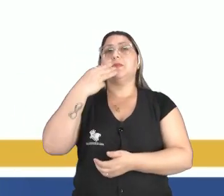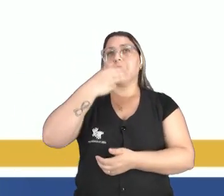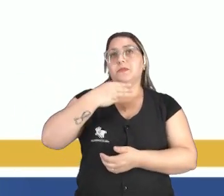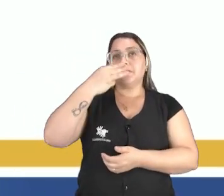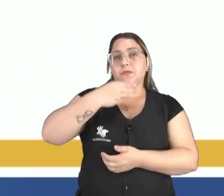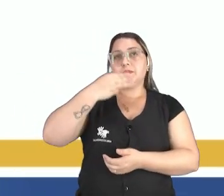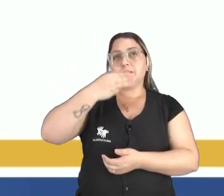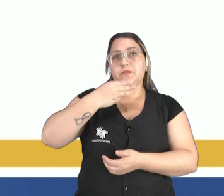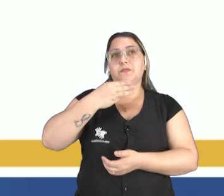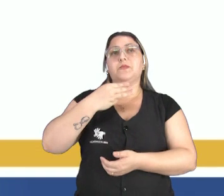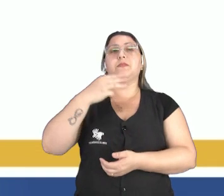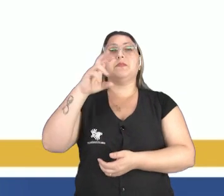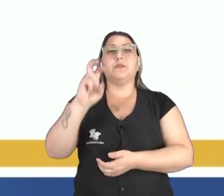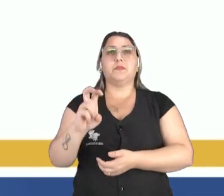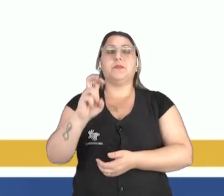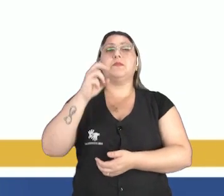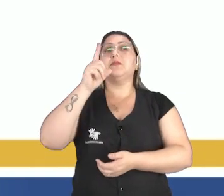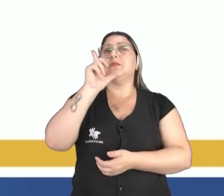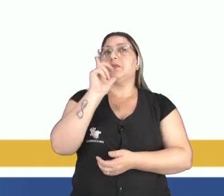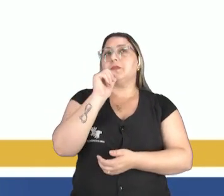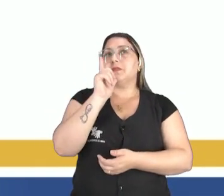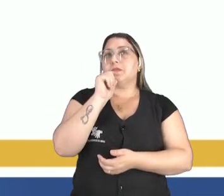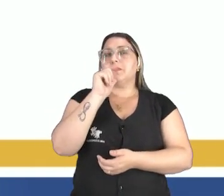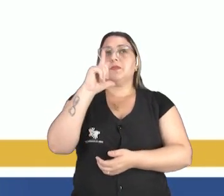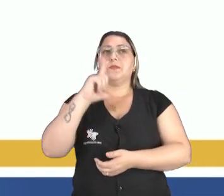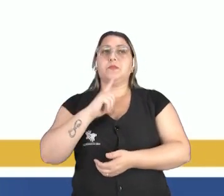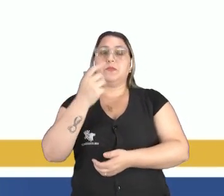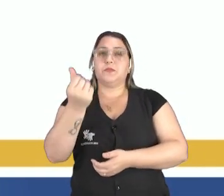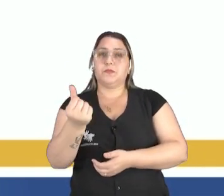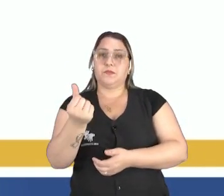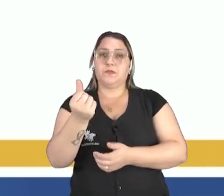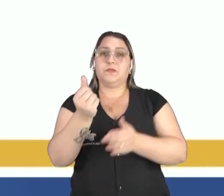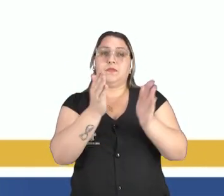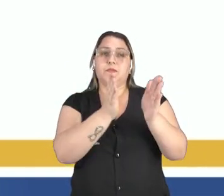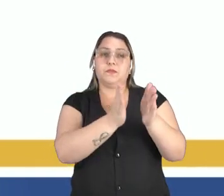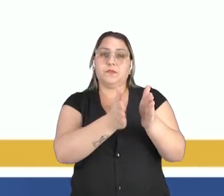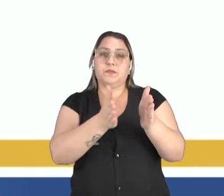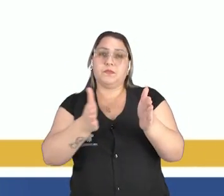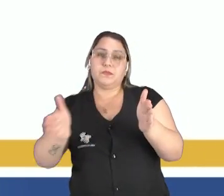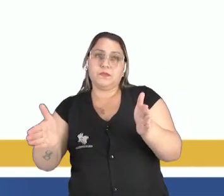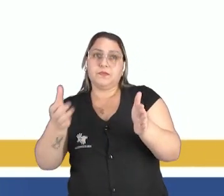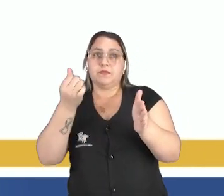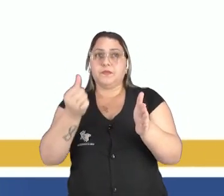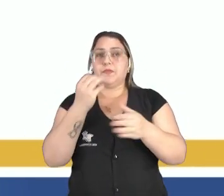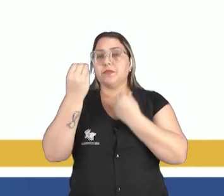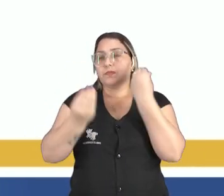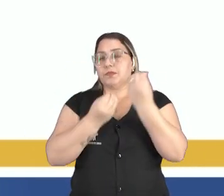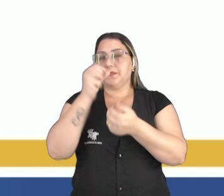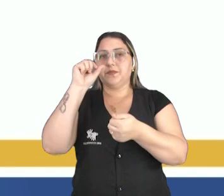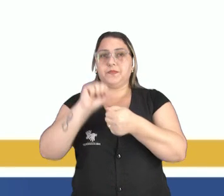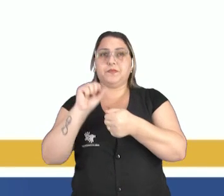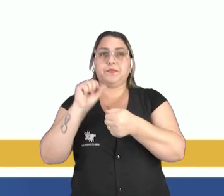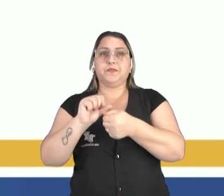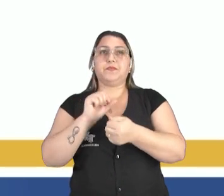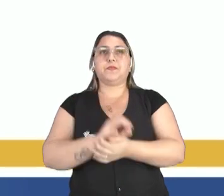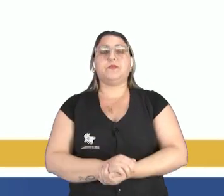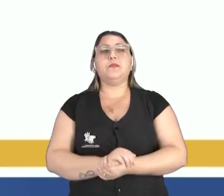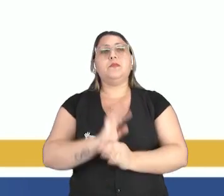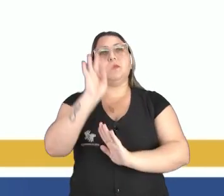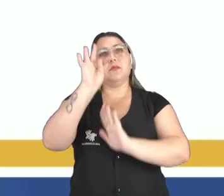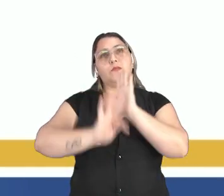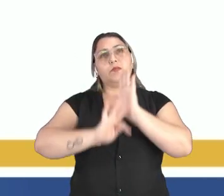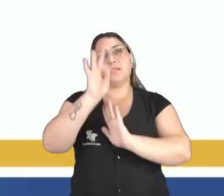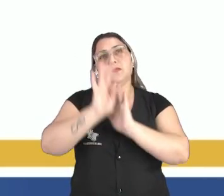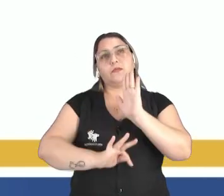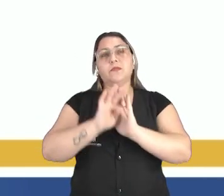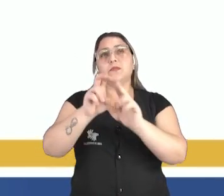açúcar, tá? E 5 de água, ou seja, eu vou ter 6 partes. Então, como é que eu vou fazer isso daqui? O texto está